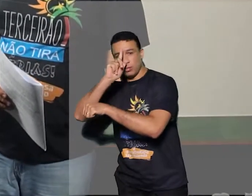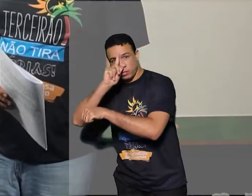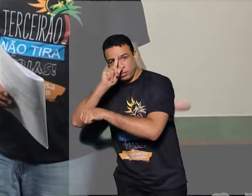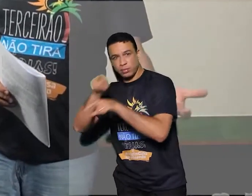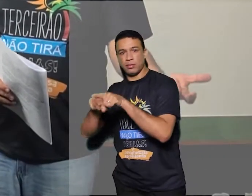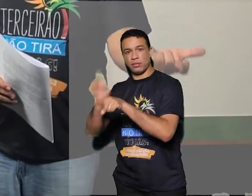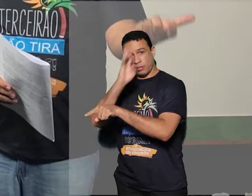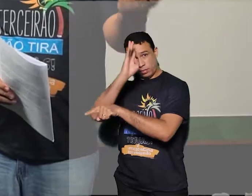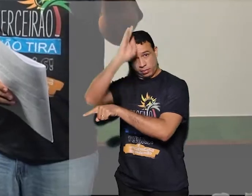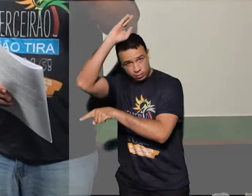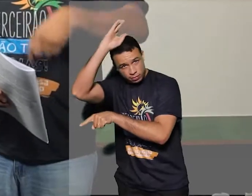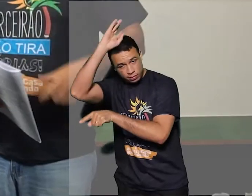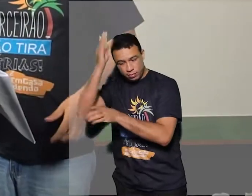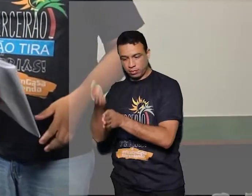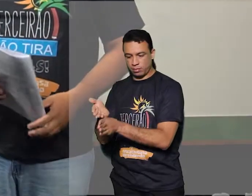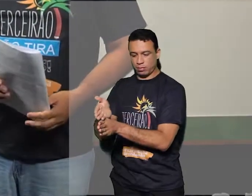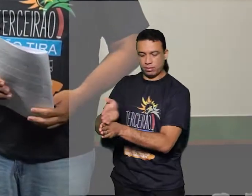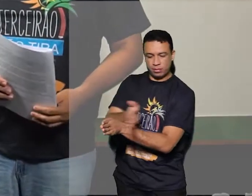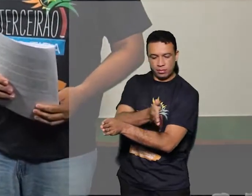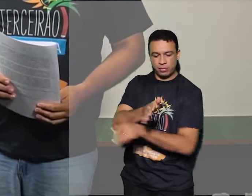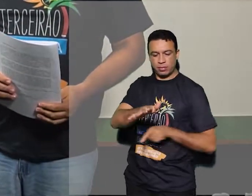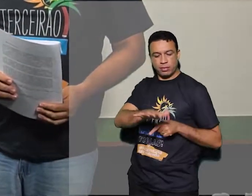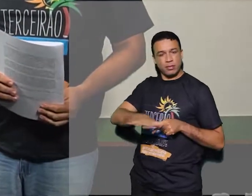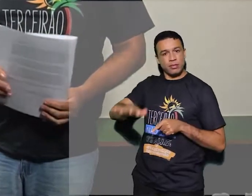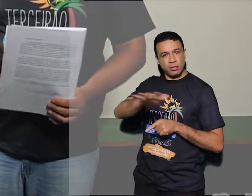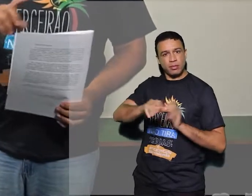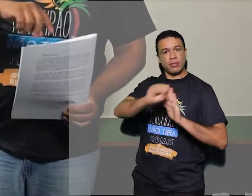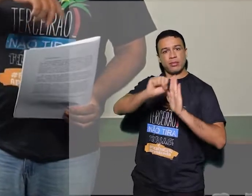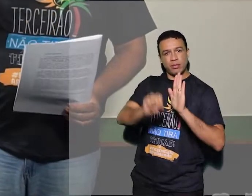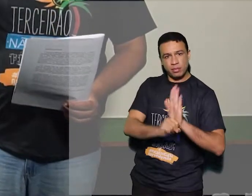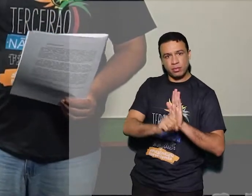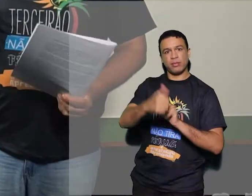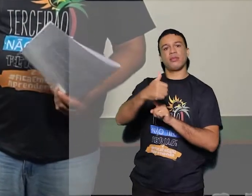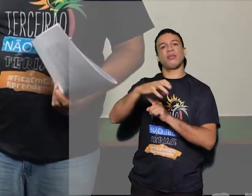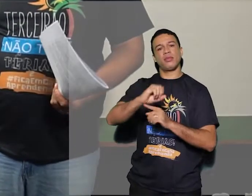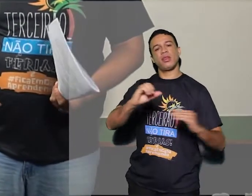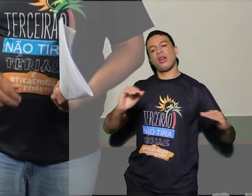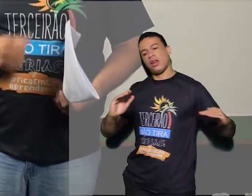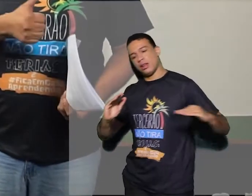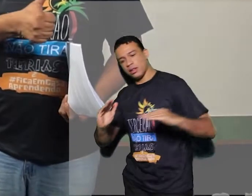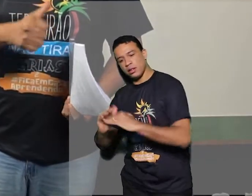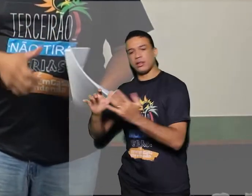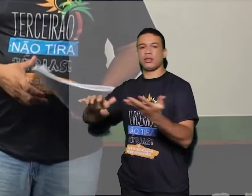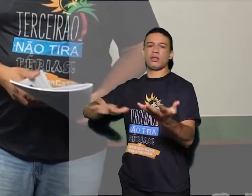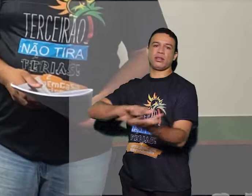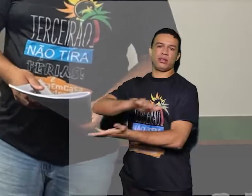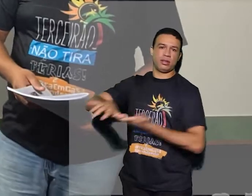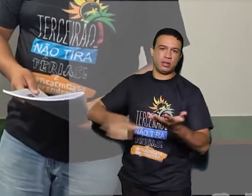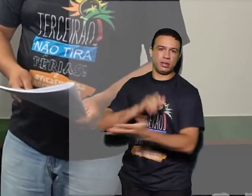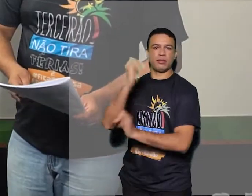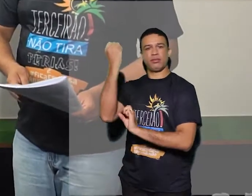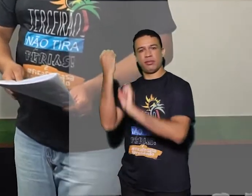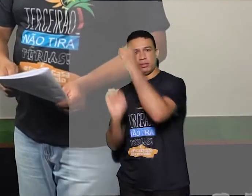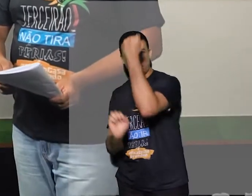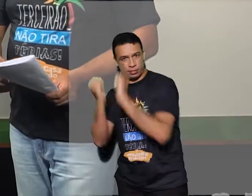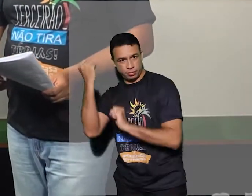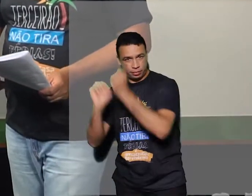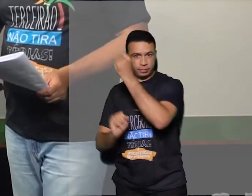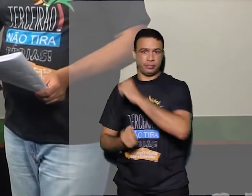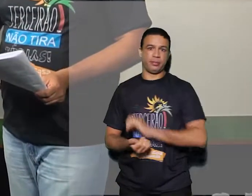pelo Renascimento e vão chegar até o século XIX, até a Revolução Industrial e as consequências, ok?